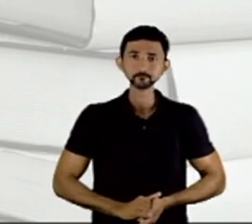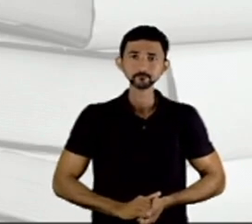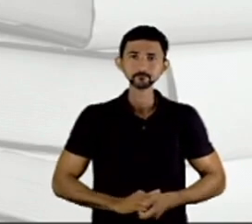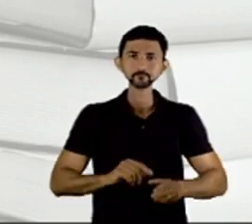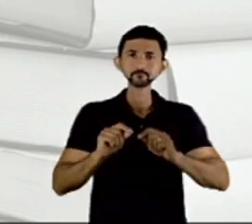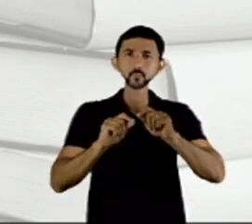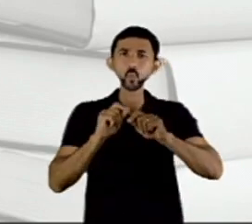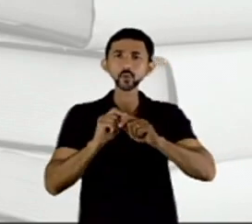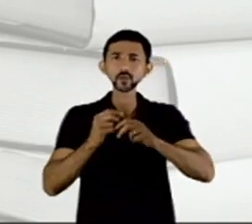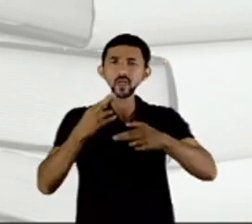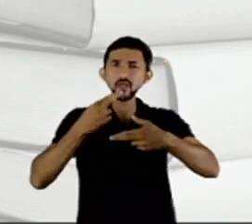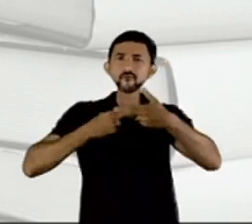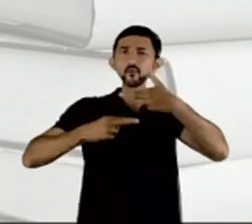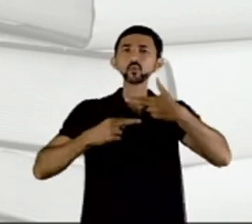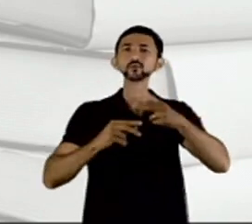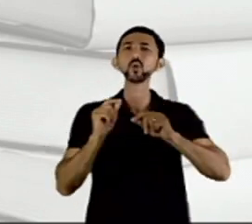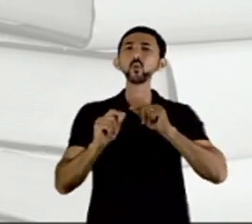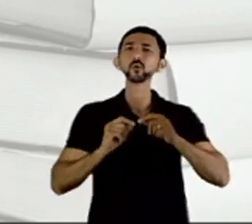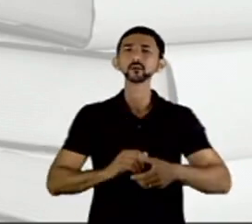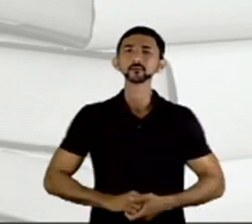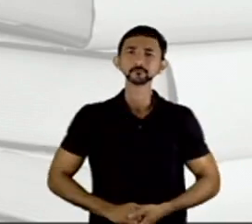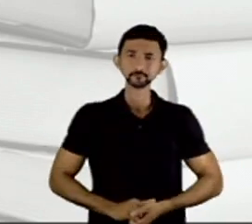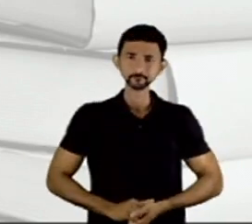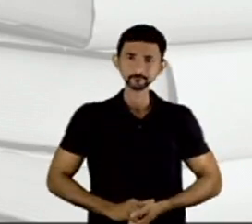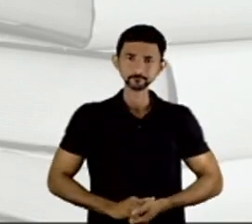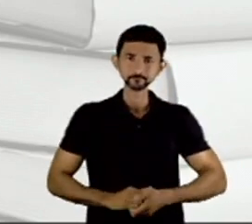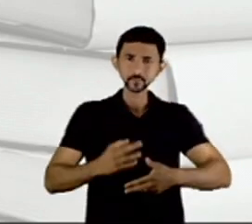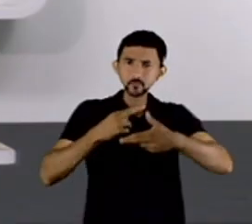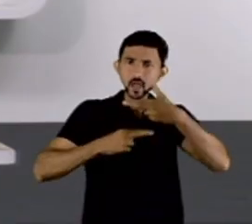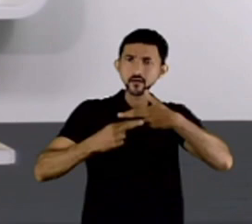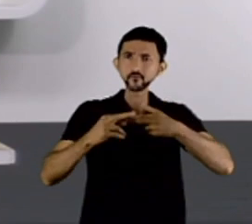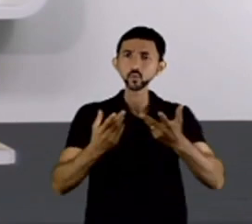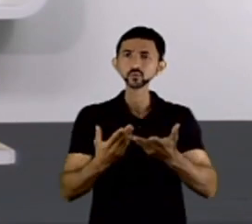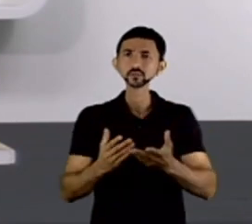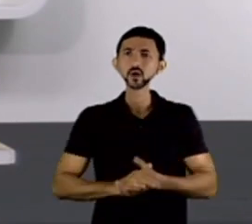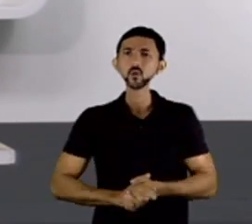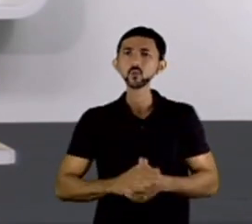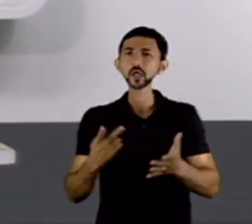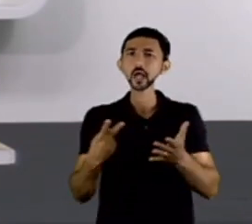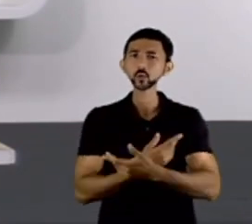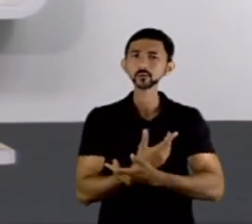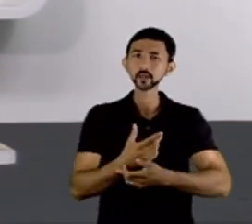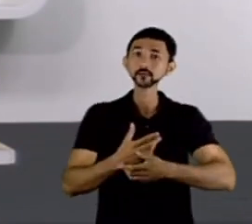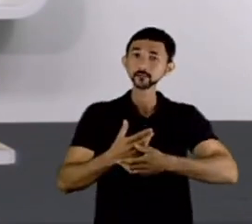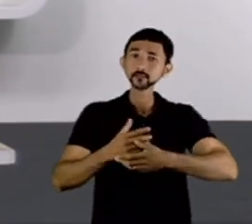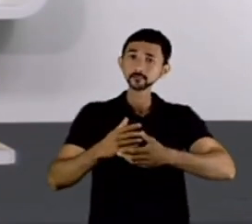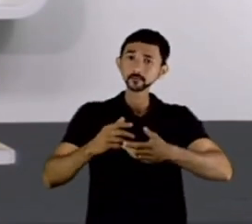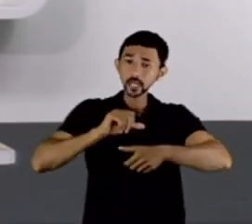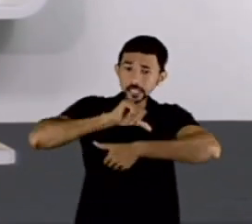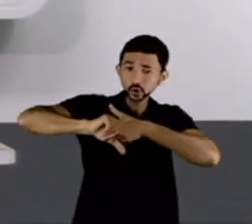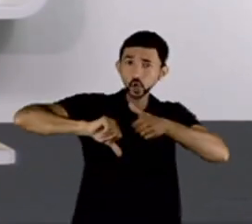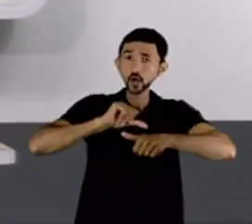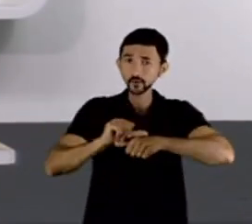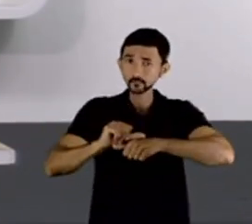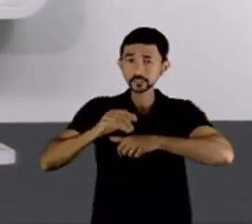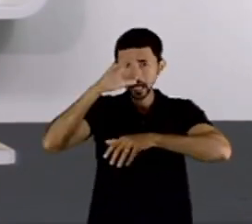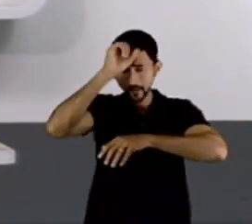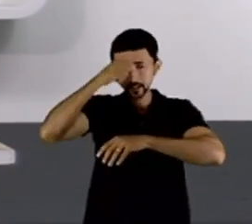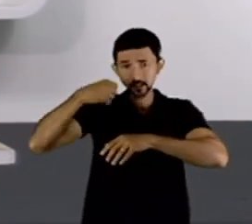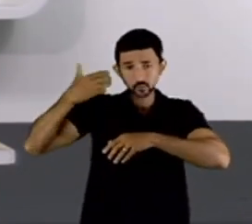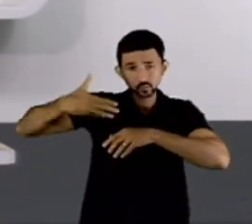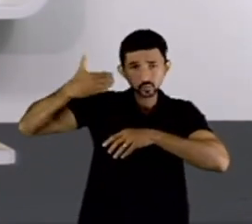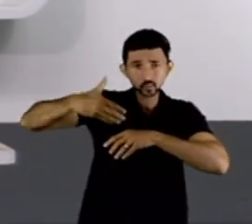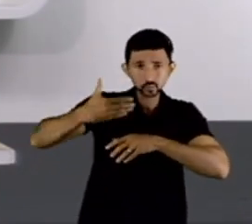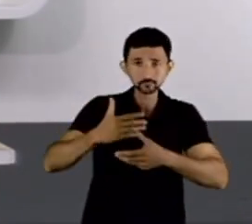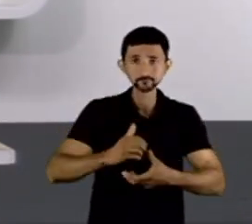O que é uma revolução? Uma revolução é quando ocorrem grandes transformações. Não é isso que a gente vem aprendendo desde o